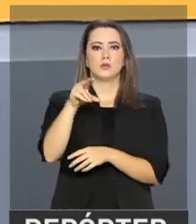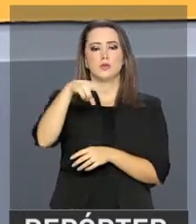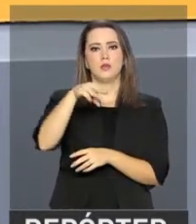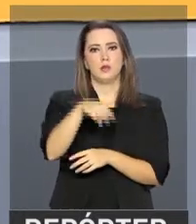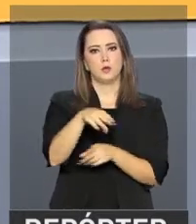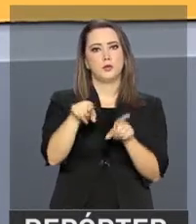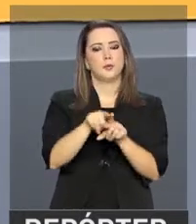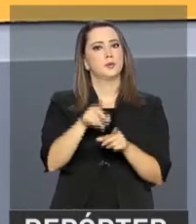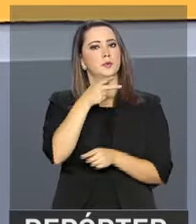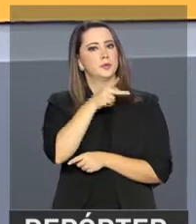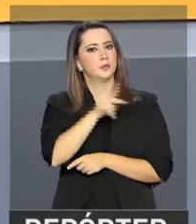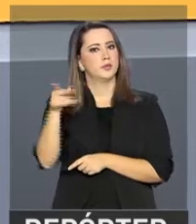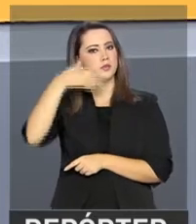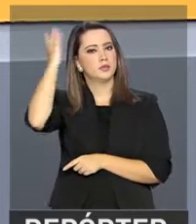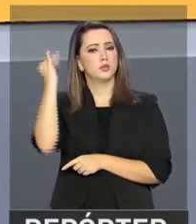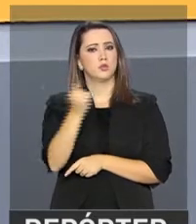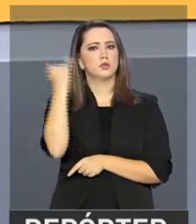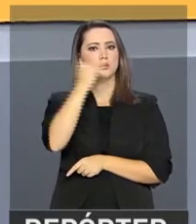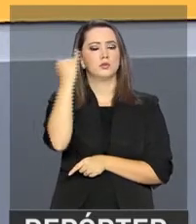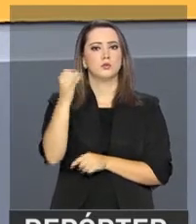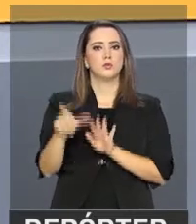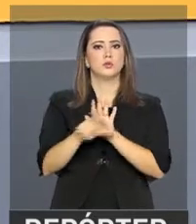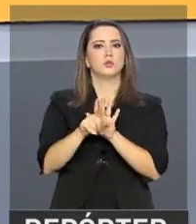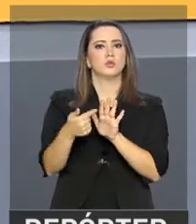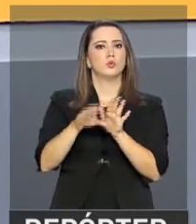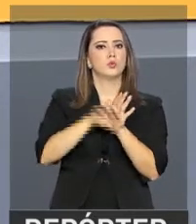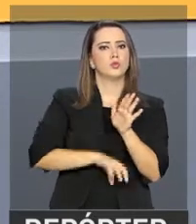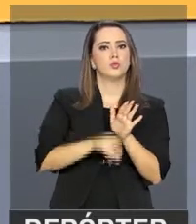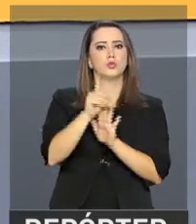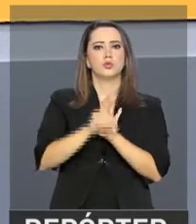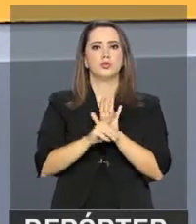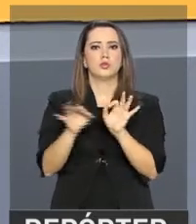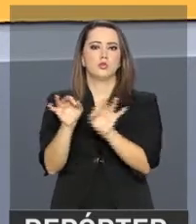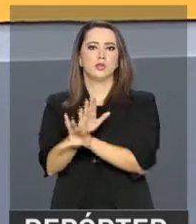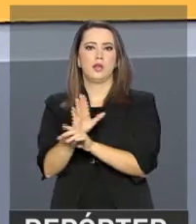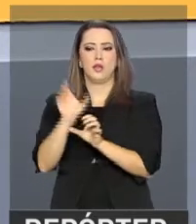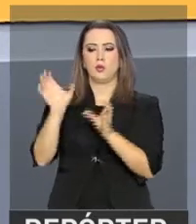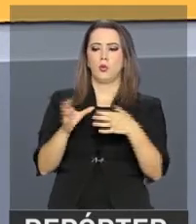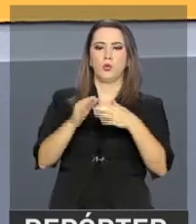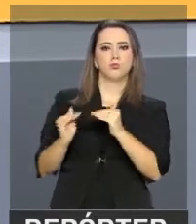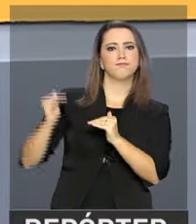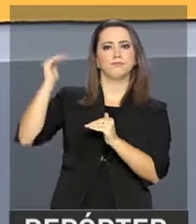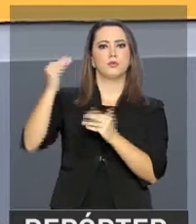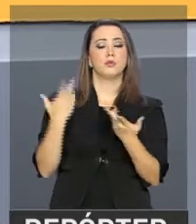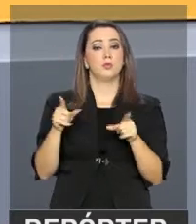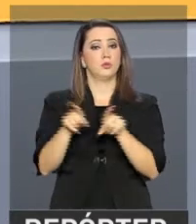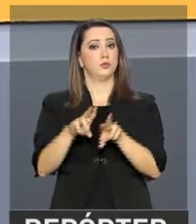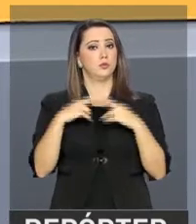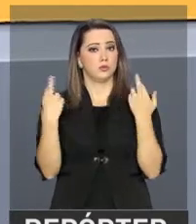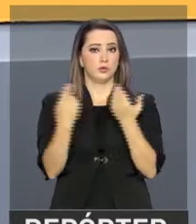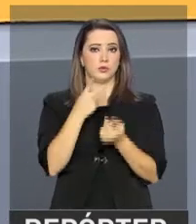municípios temer destacou que a reforma não retira direitos e acabar com privilégios ainda durante a reunião o presidente